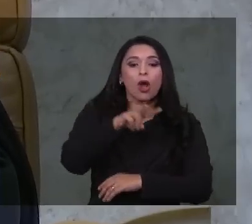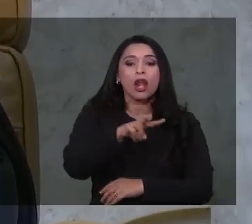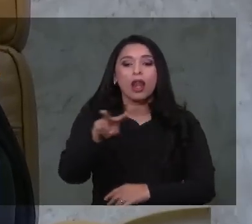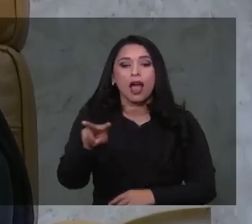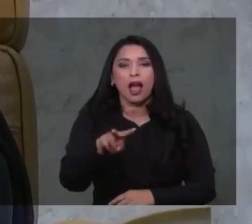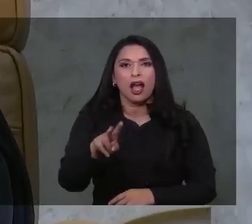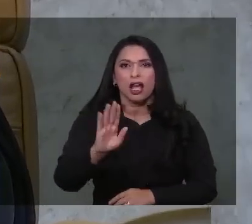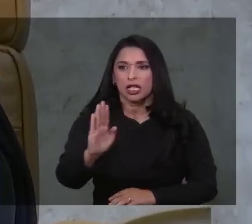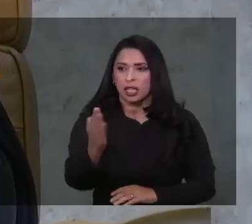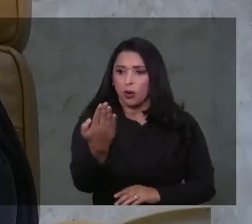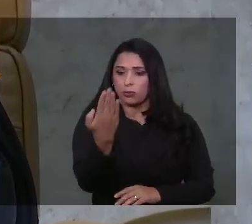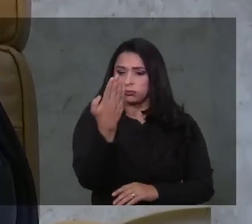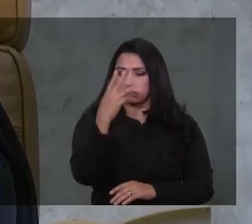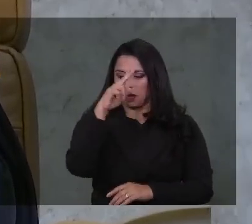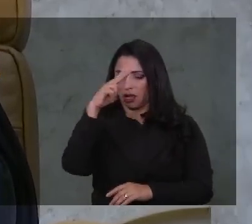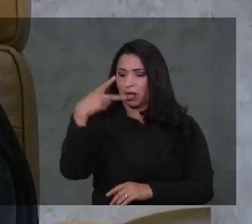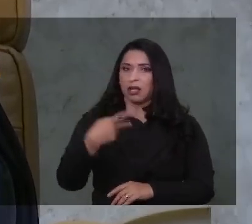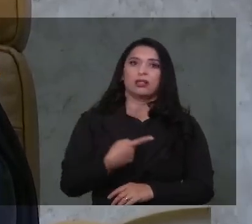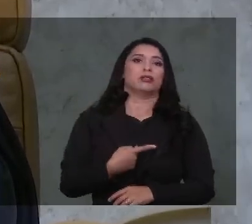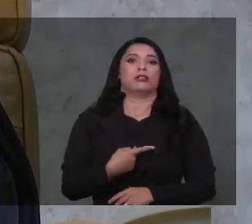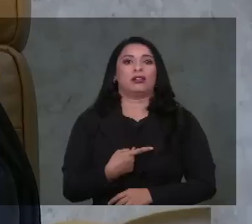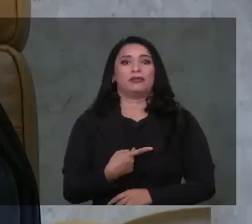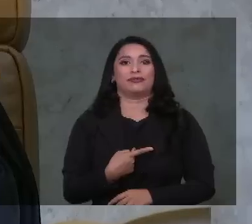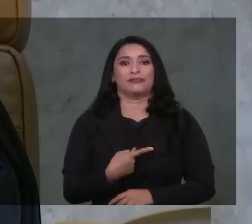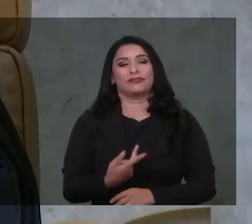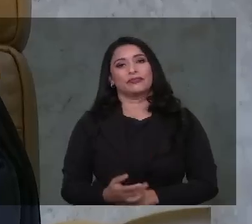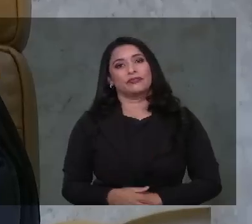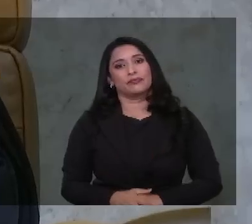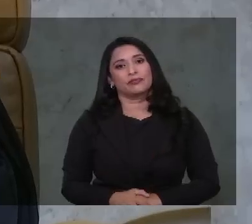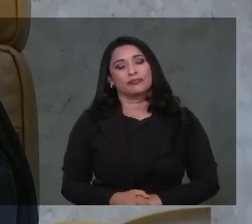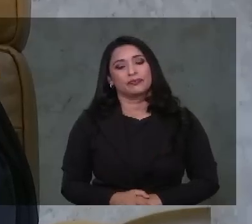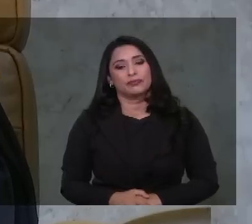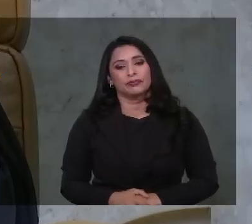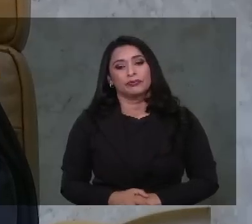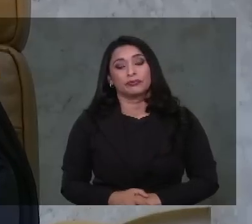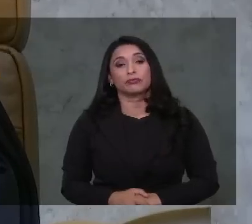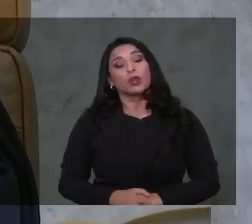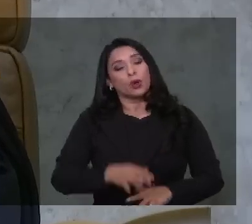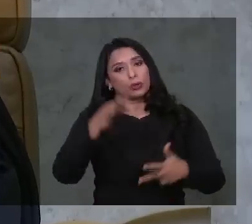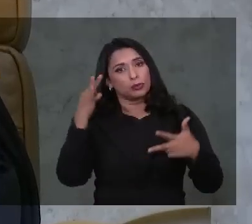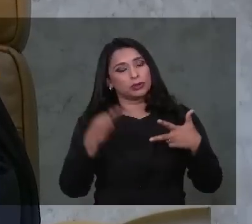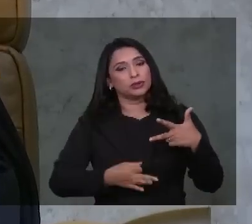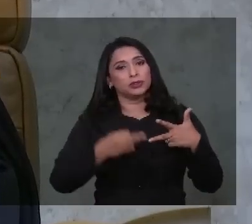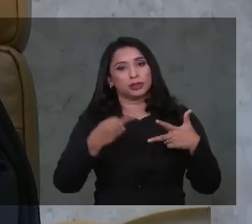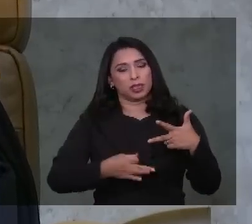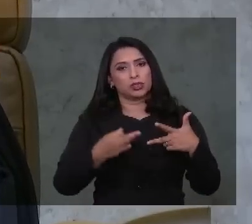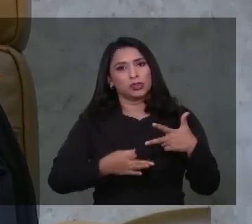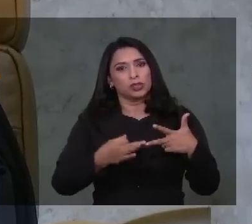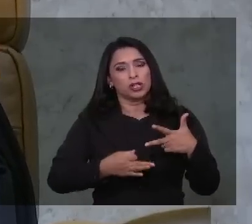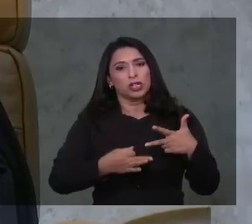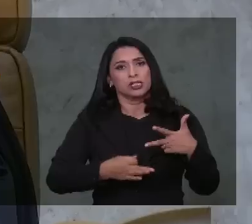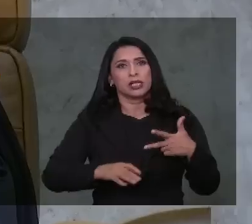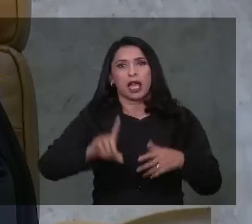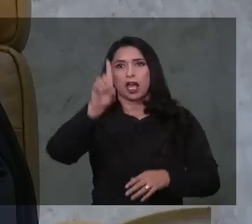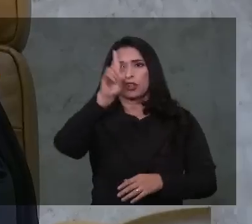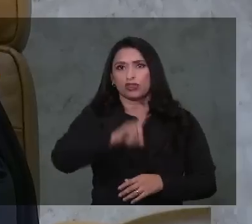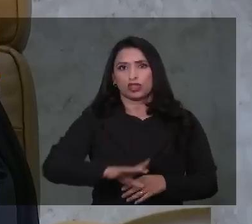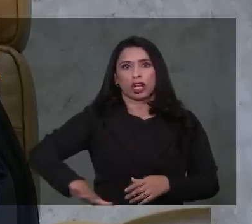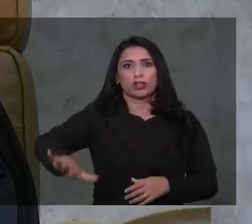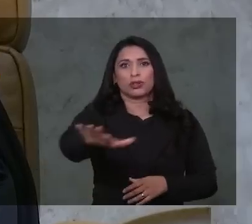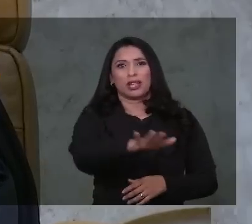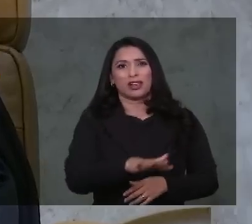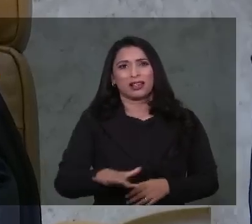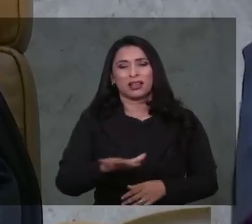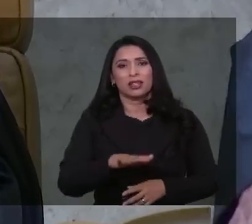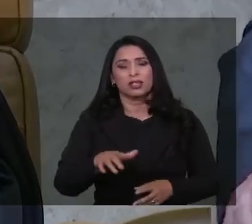capacidade de olhar para os outros e não apenas para si mesmo. O poder judiciário, o direito em geral, gravita em